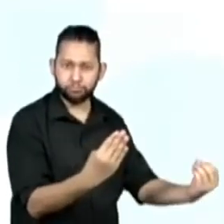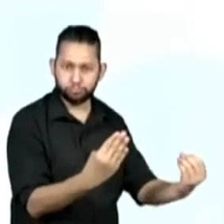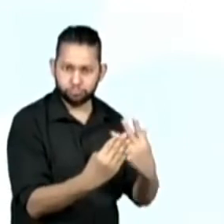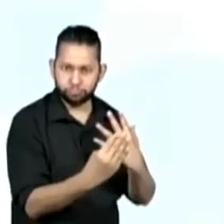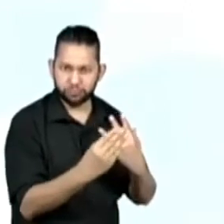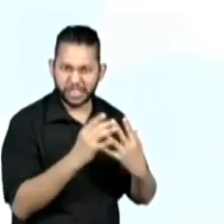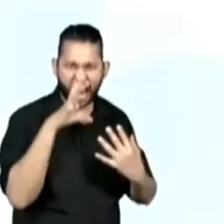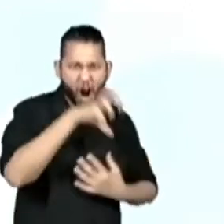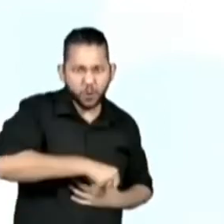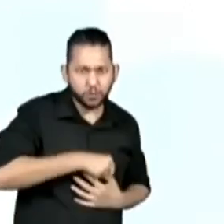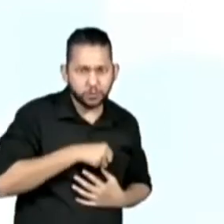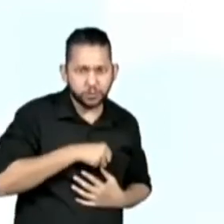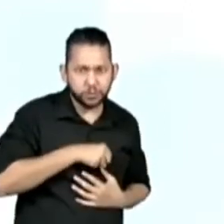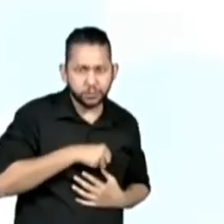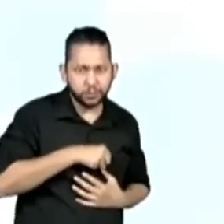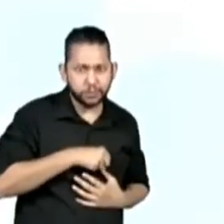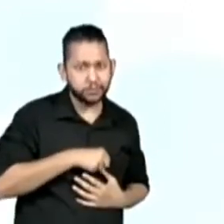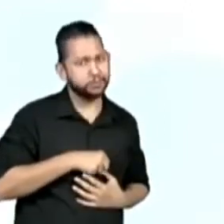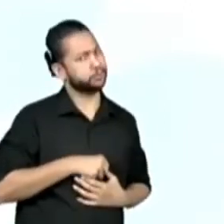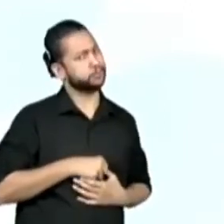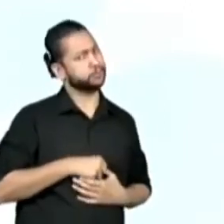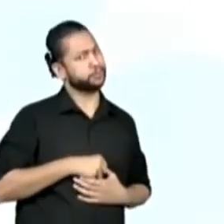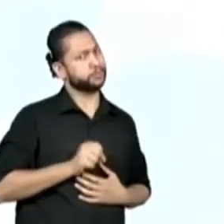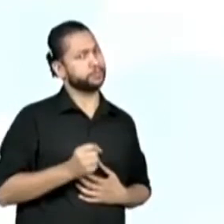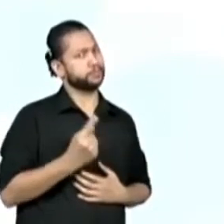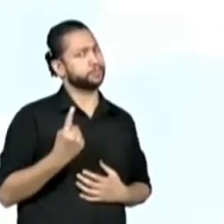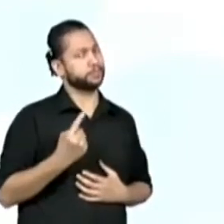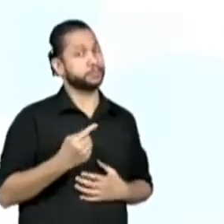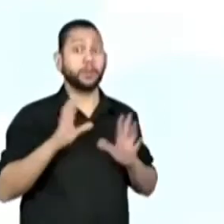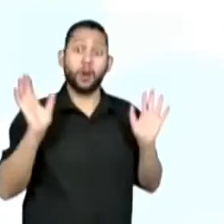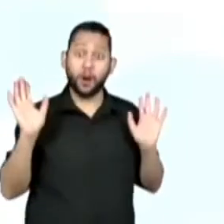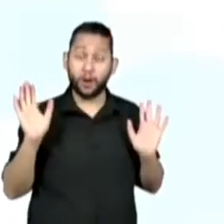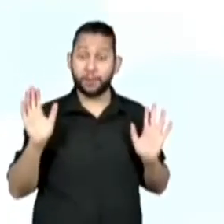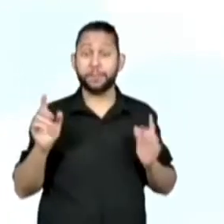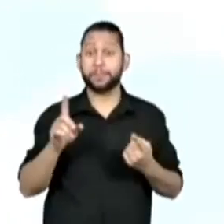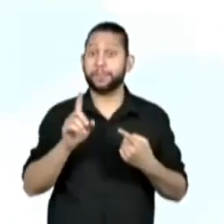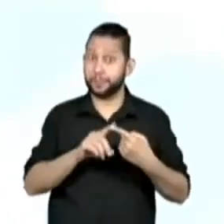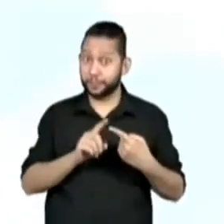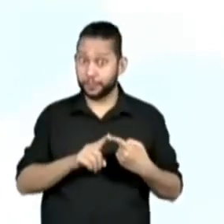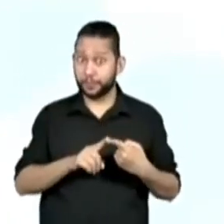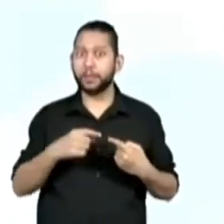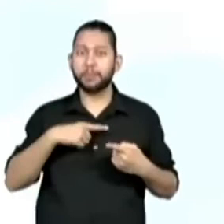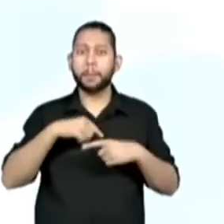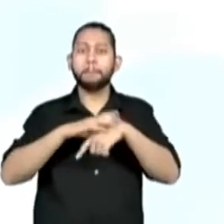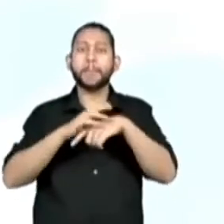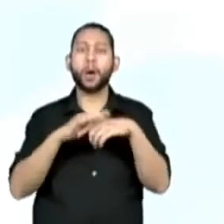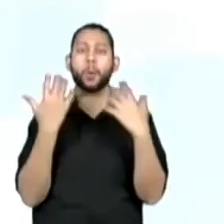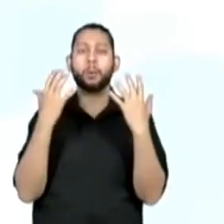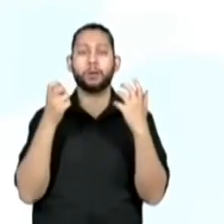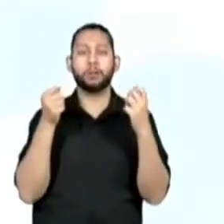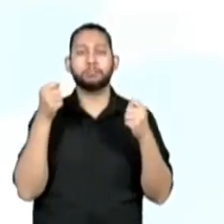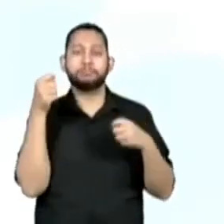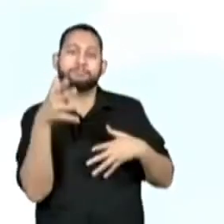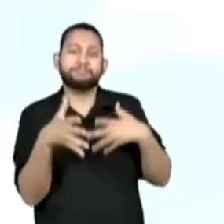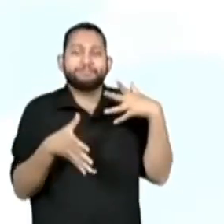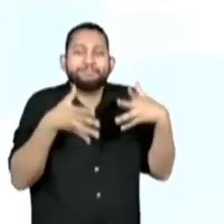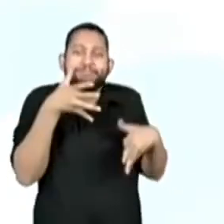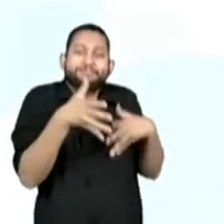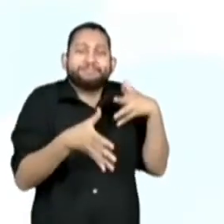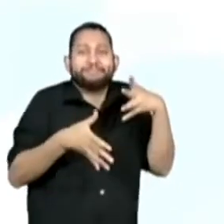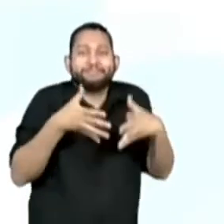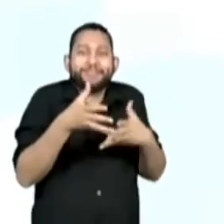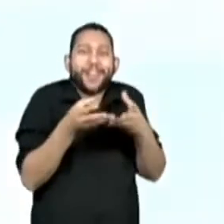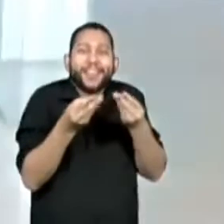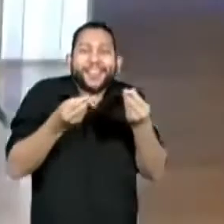deu já foram. Sim. E o lobo agora disfarçou as duas. Sim, ele está tentando enganar os cabritinhos de